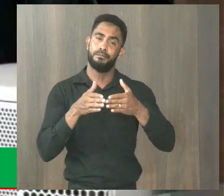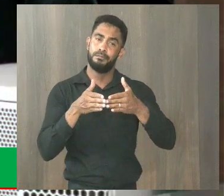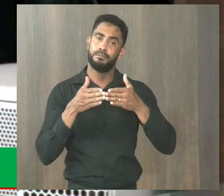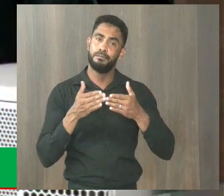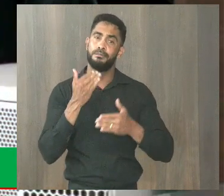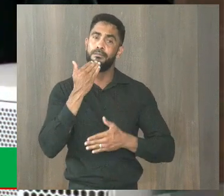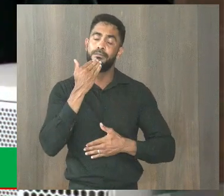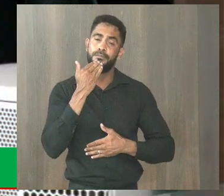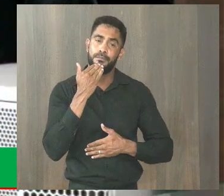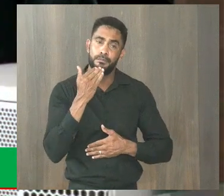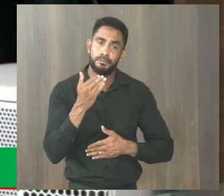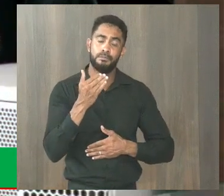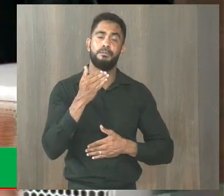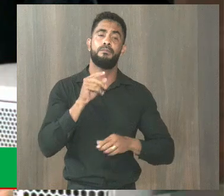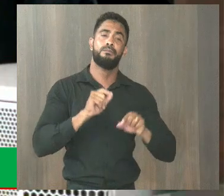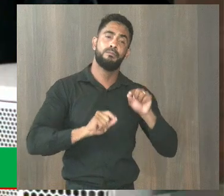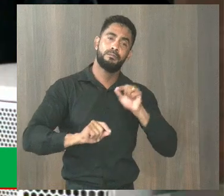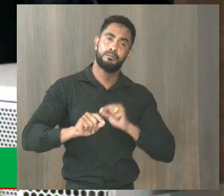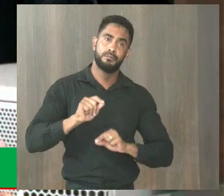pedindo isso para que